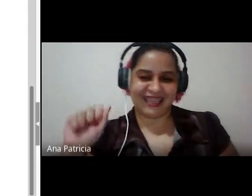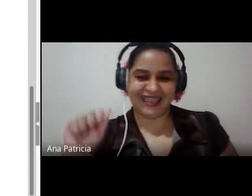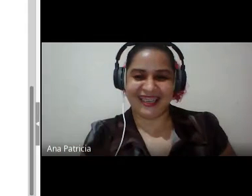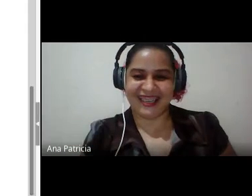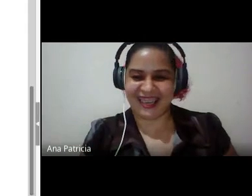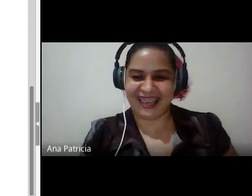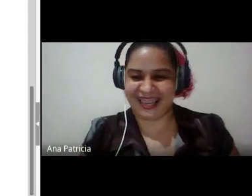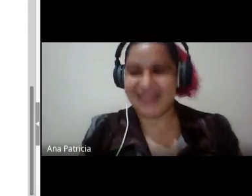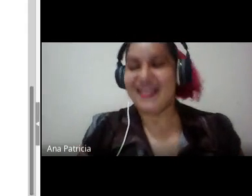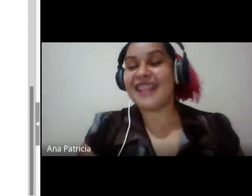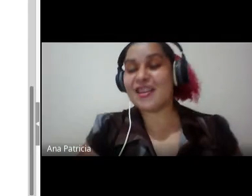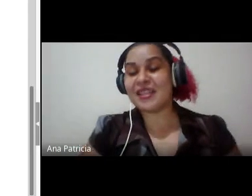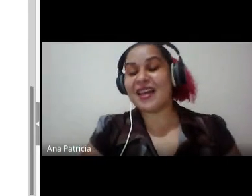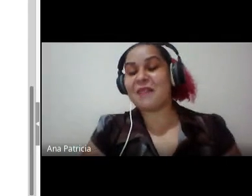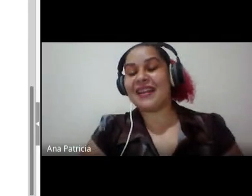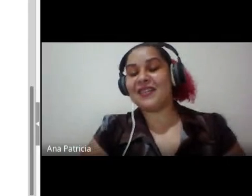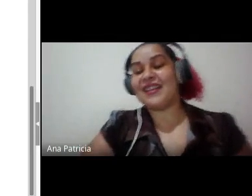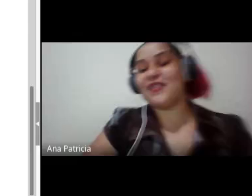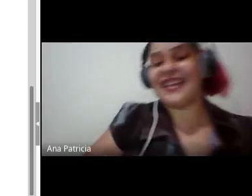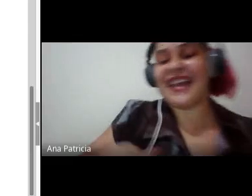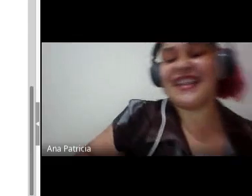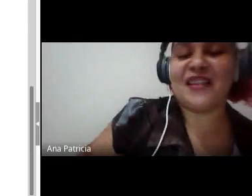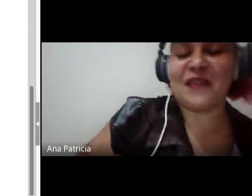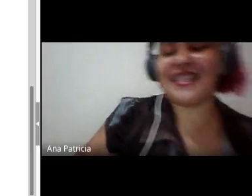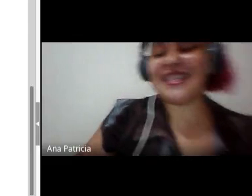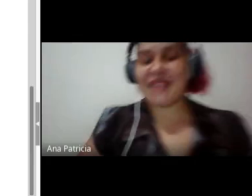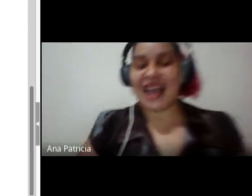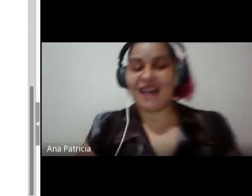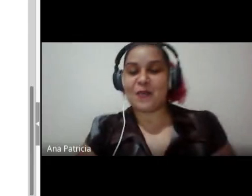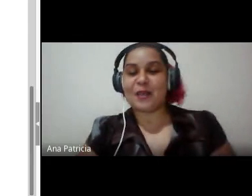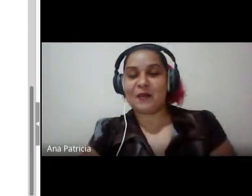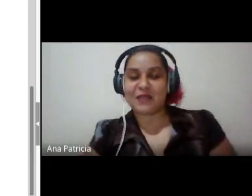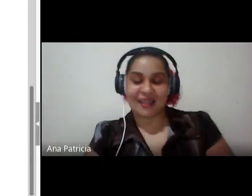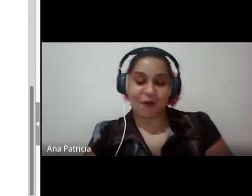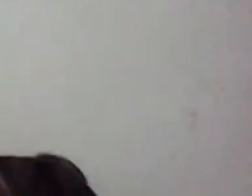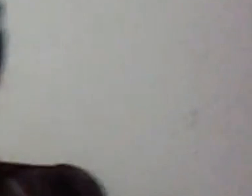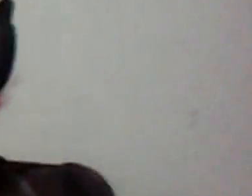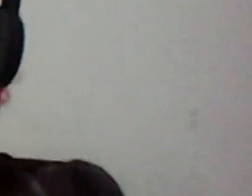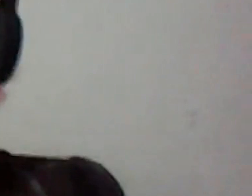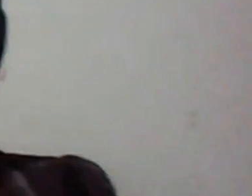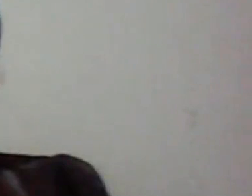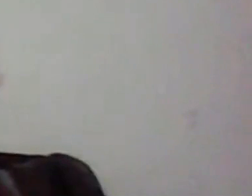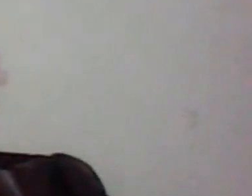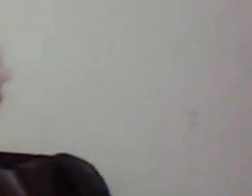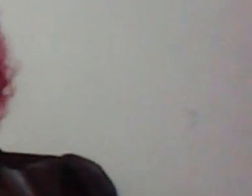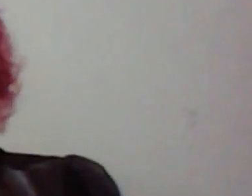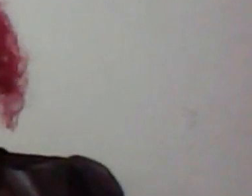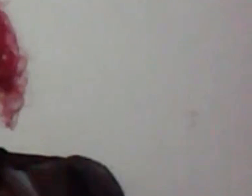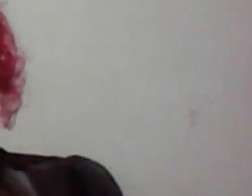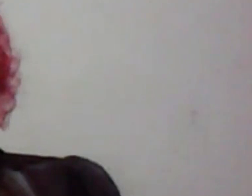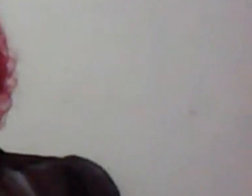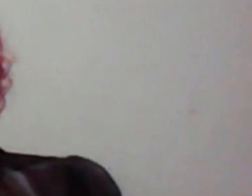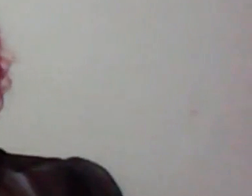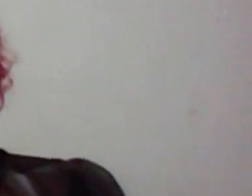Patrícia. Deixa não, Maradona, deixa você quieto não, vai assistir minha aula, eu vou perturbar você até o final. Nem